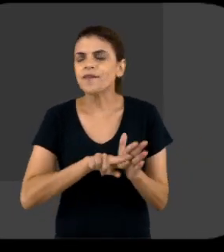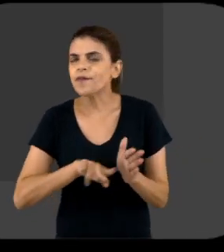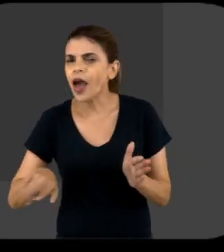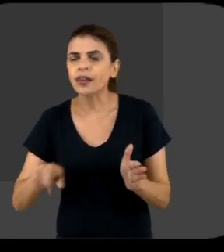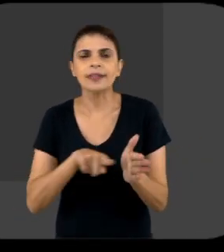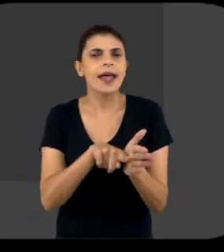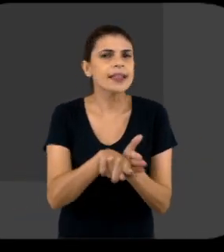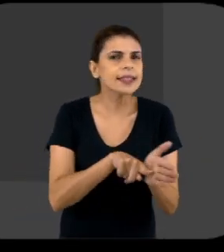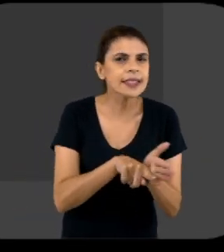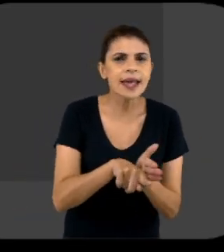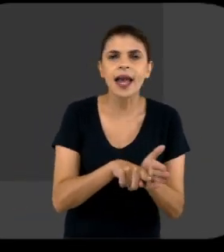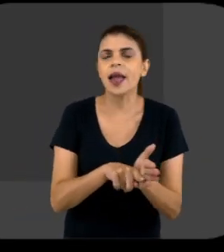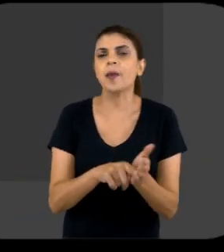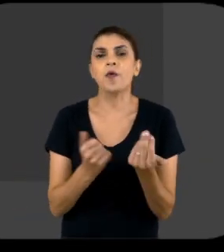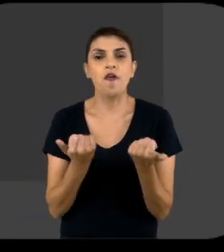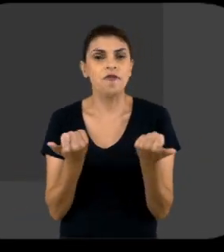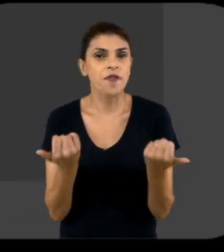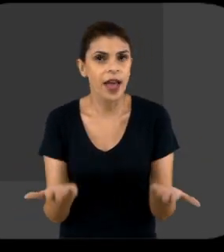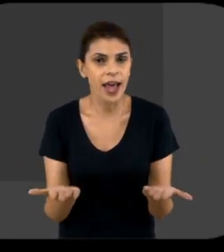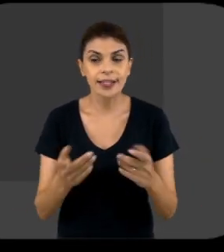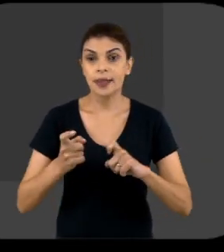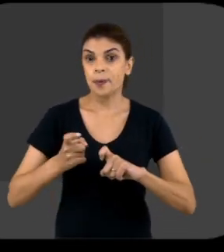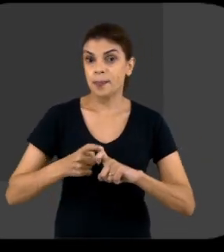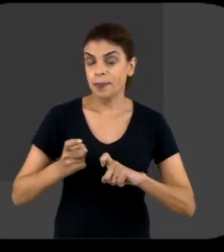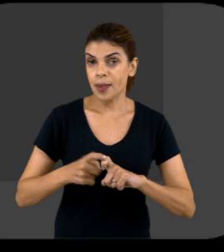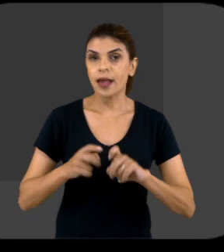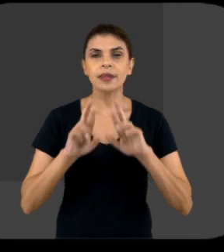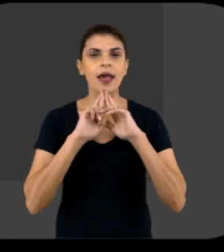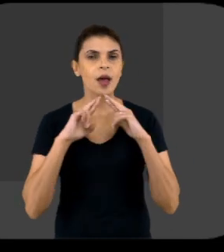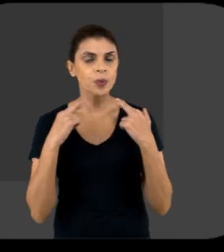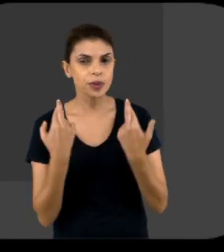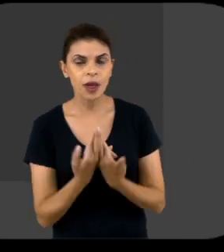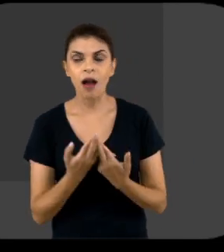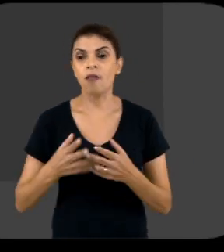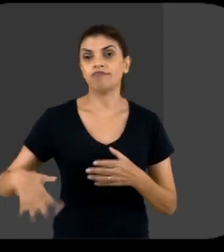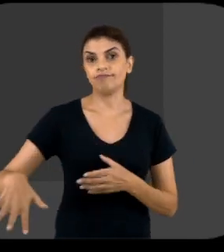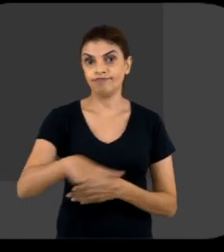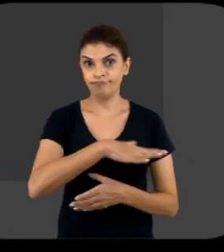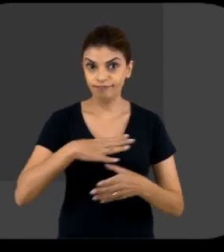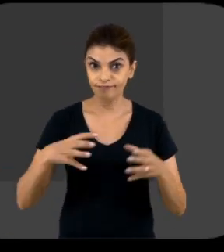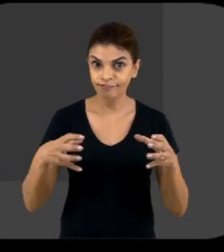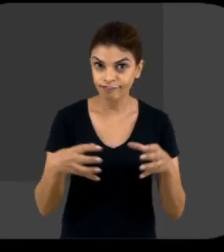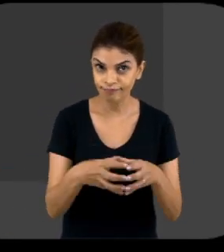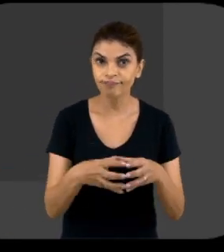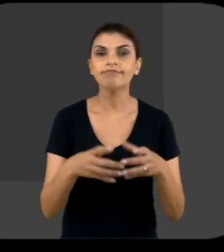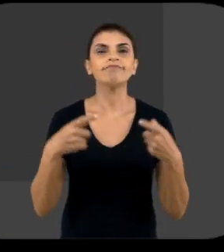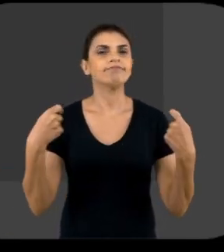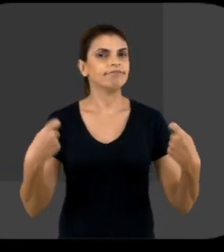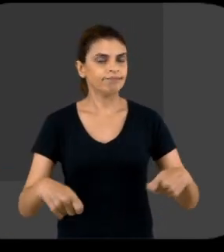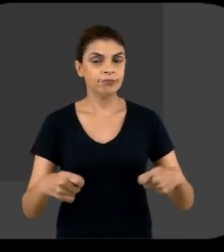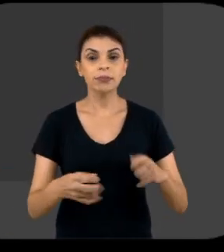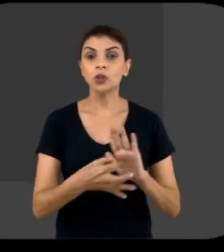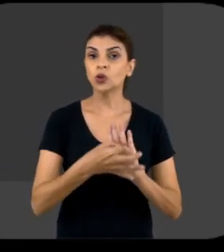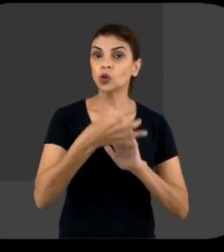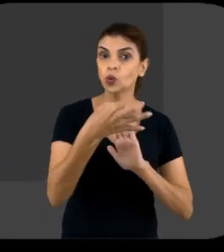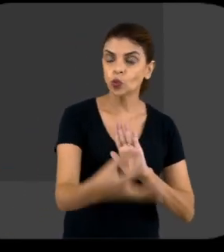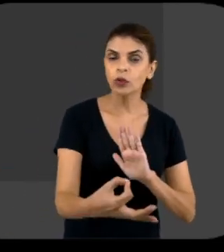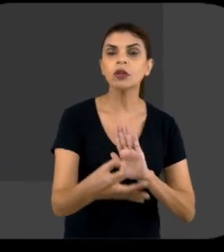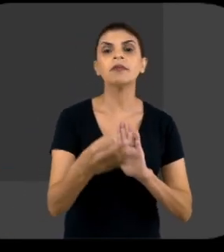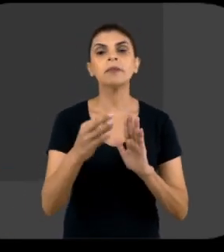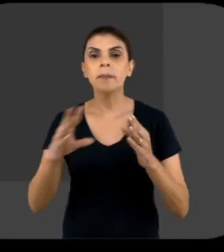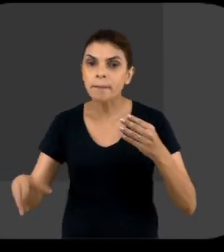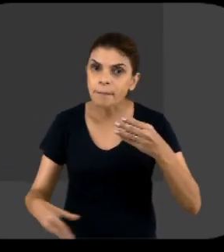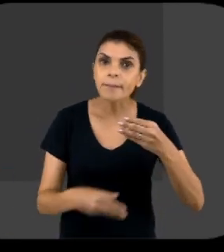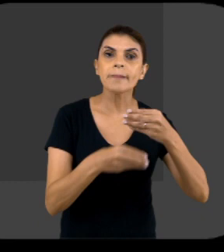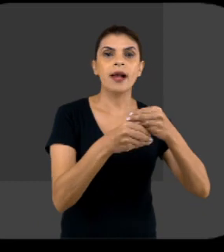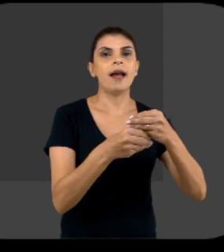laboratório que tem diversos exames a serem oferecidos aos médicos, numa reunião com o corpo clínico, o médico pode sugerir a